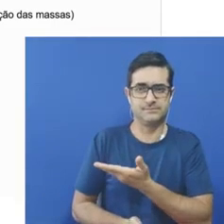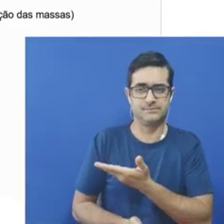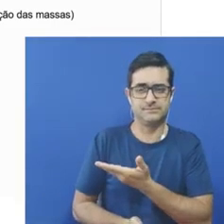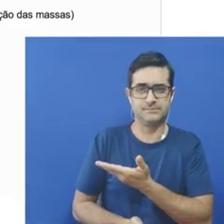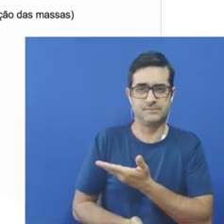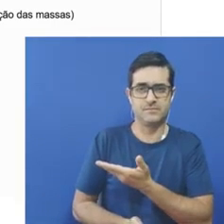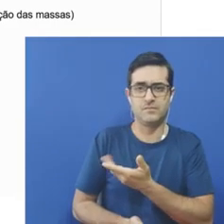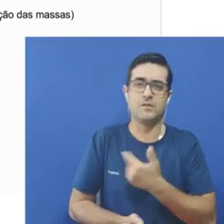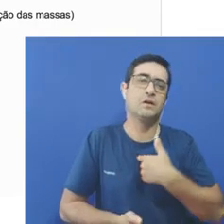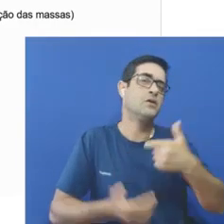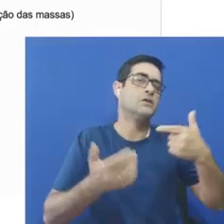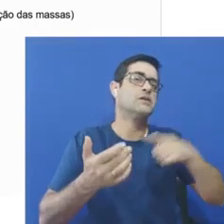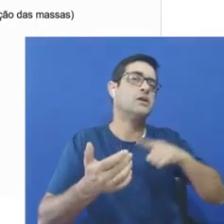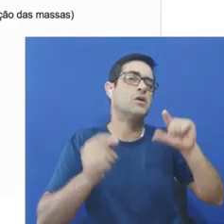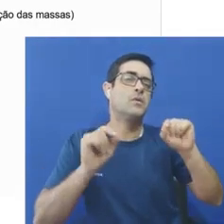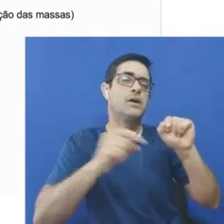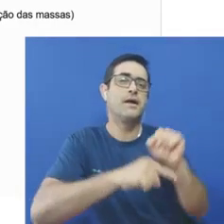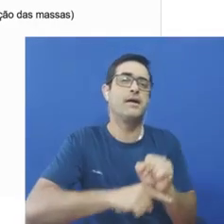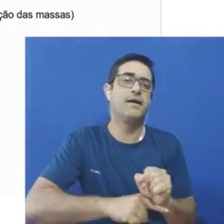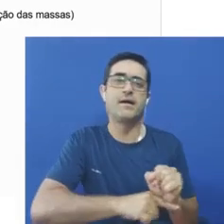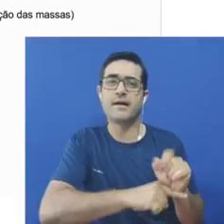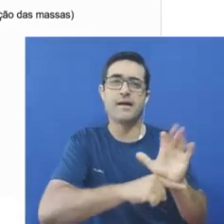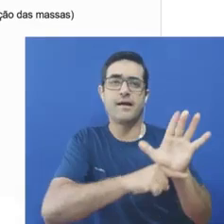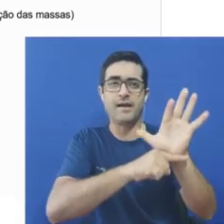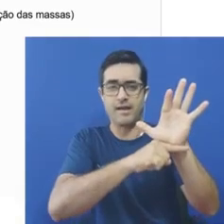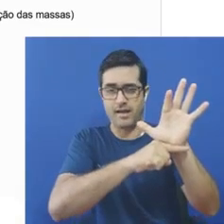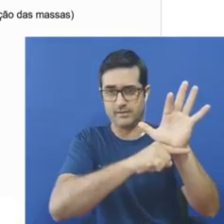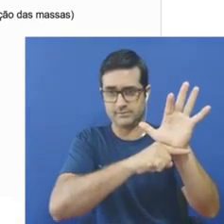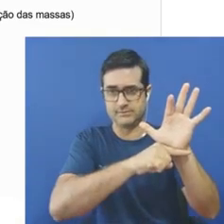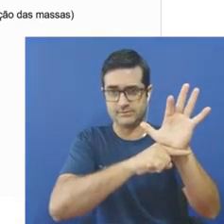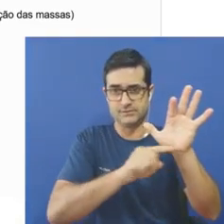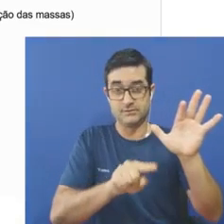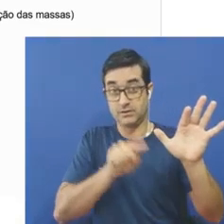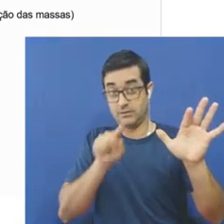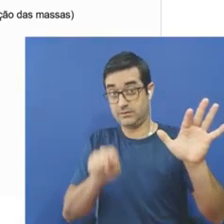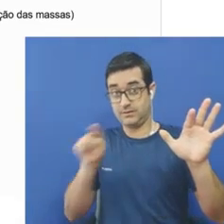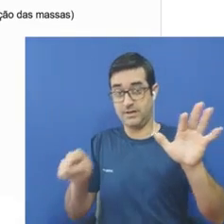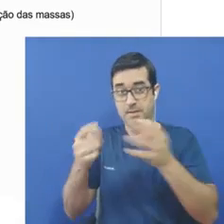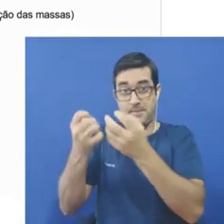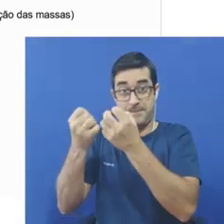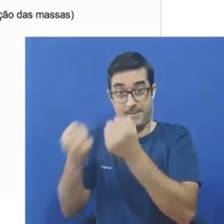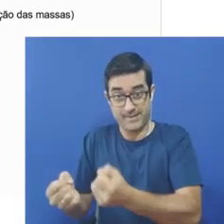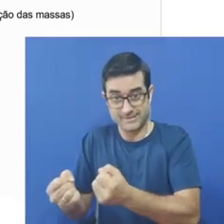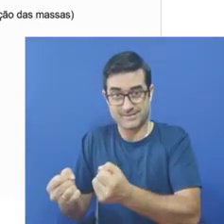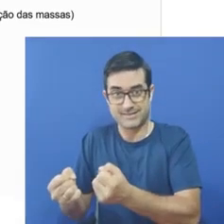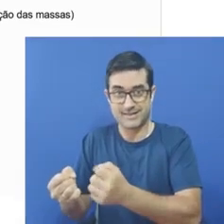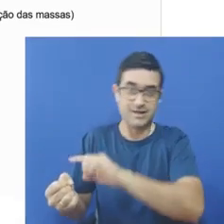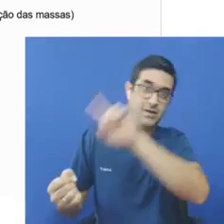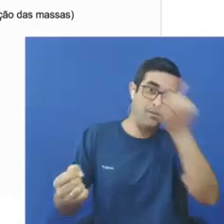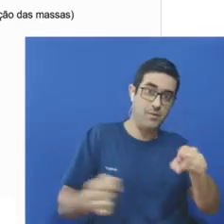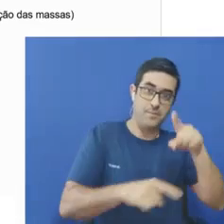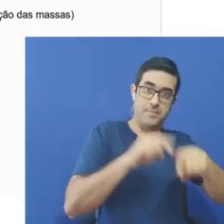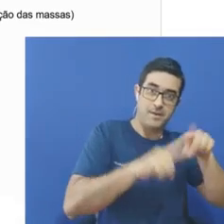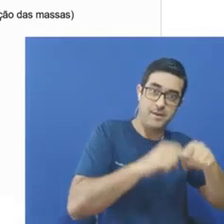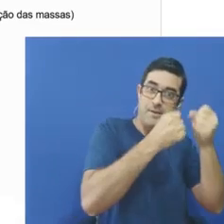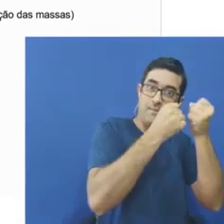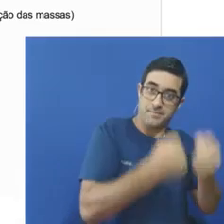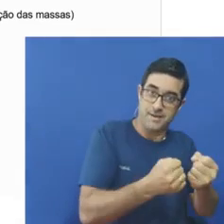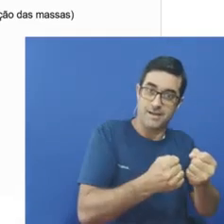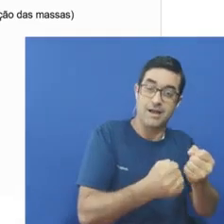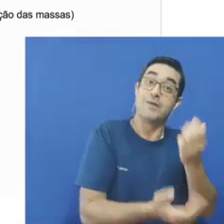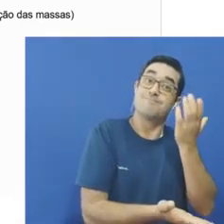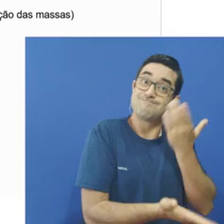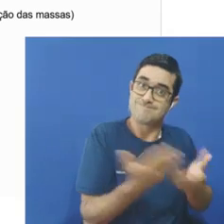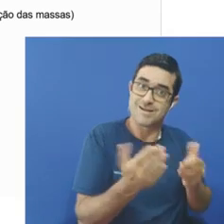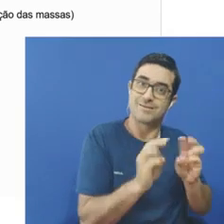gás. Então, obviamente, se eu pesar esses 2 aqui e pesar o meu produto, eu vou ter perda de massa. Por